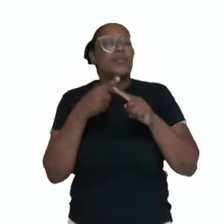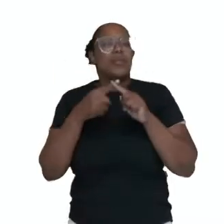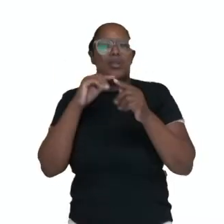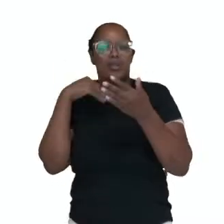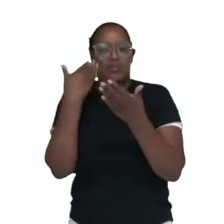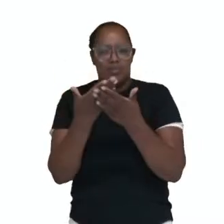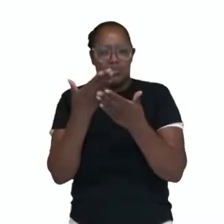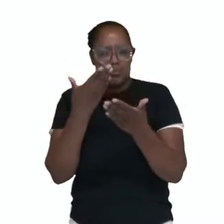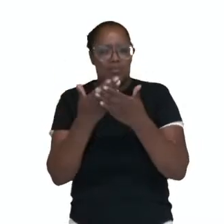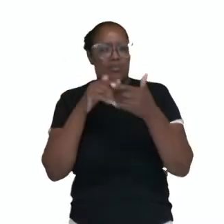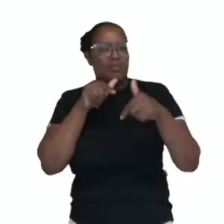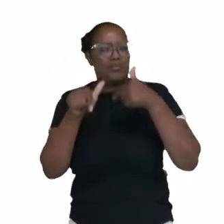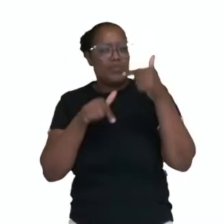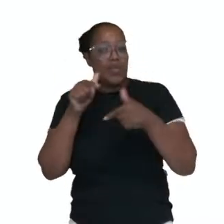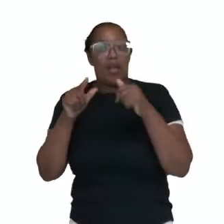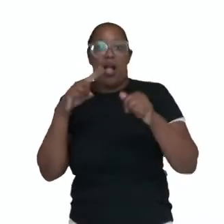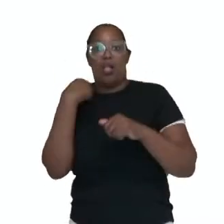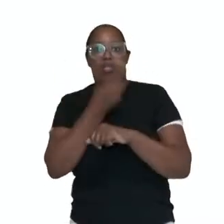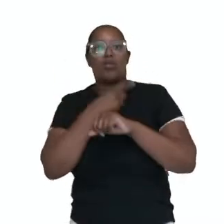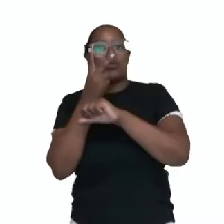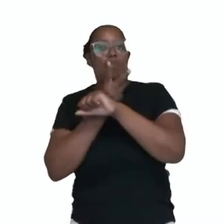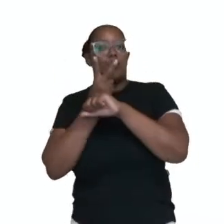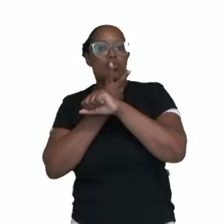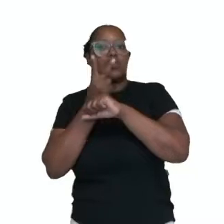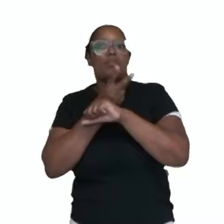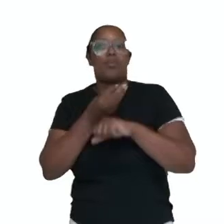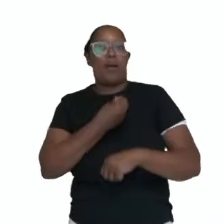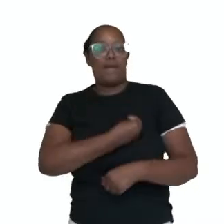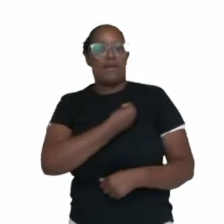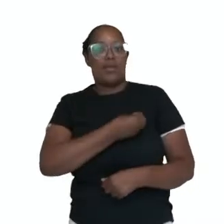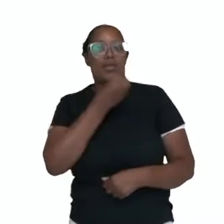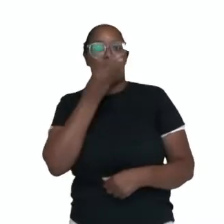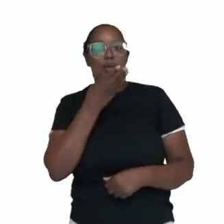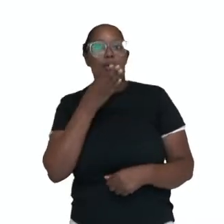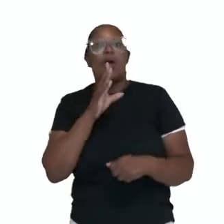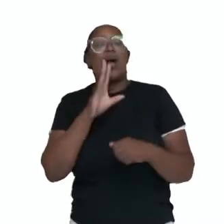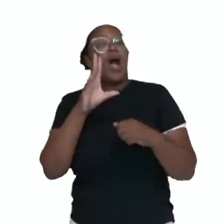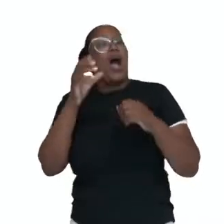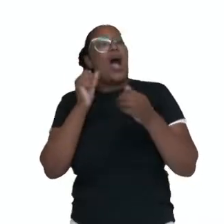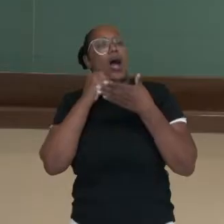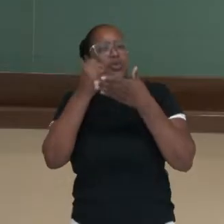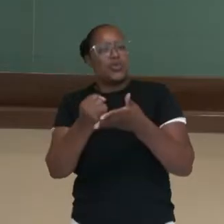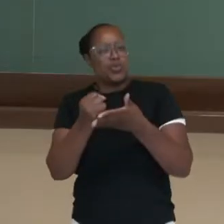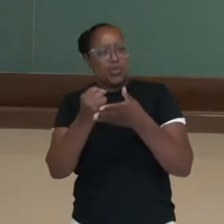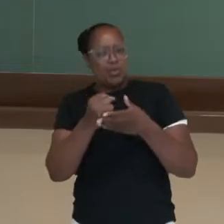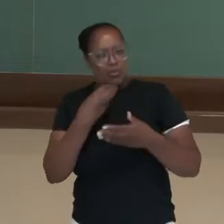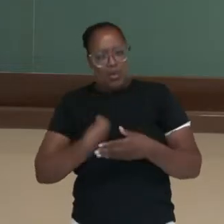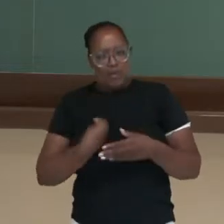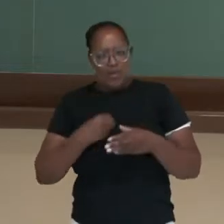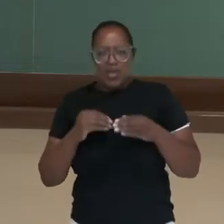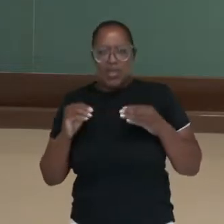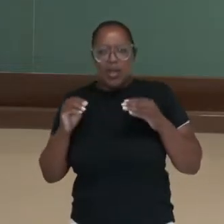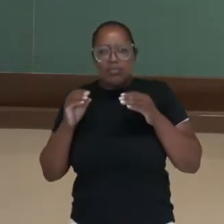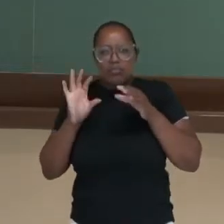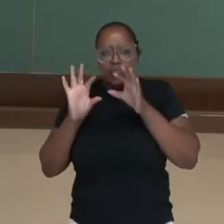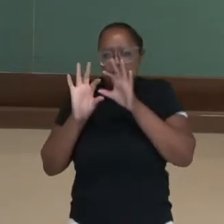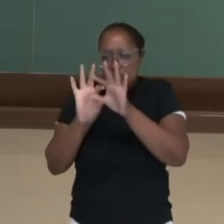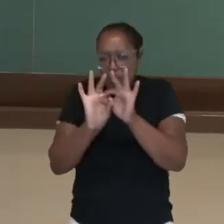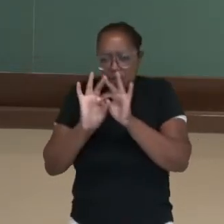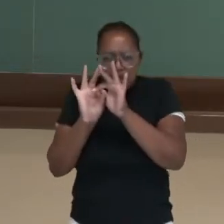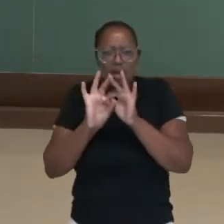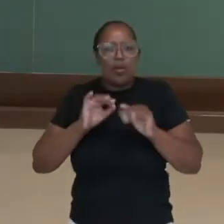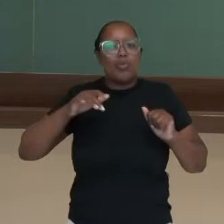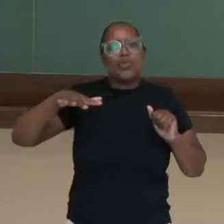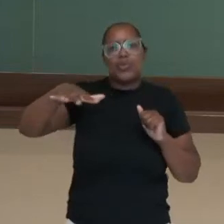Nossa busca por uma vida boa interfere na vida coletiva? Então, assim, eu tenho certeza que você já pensou em questões